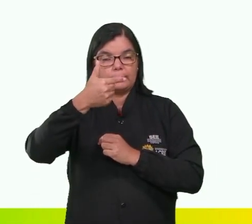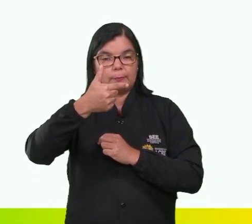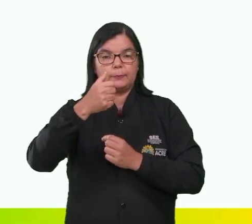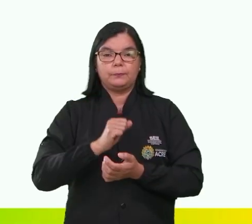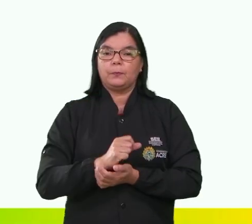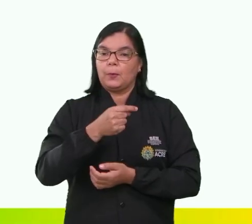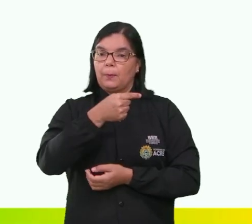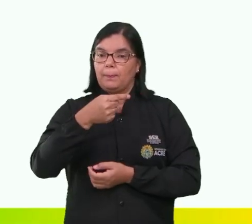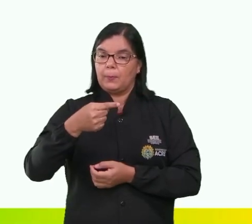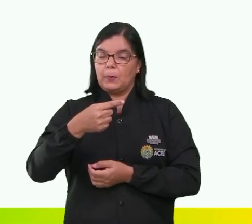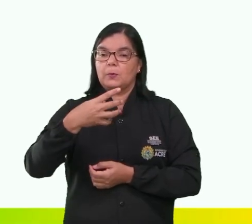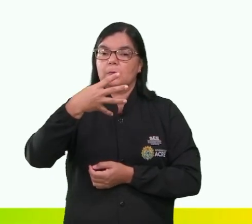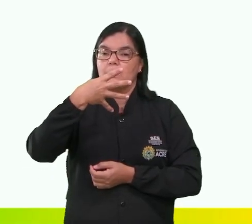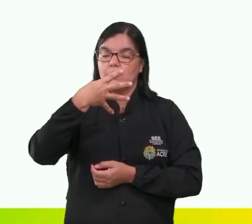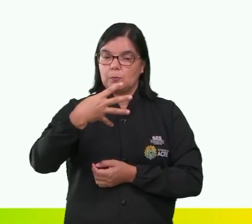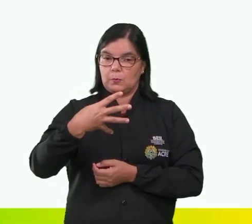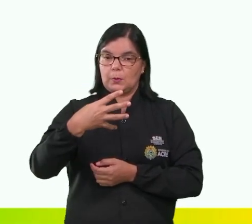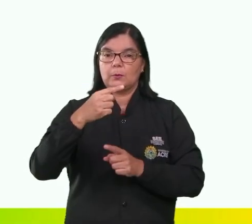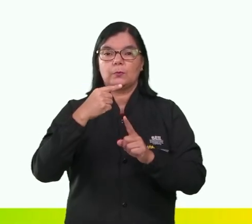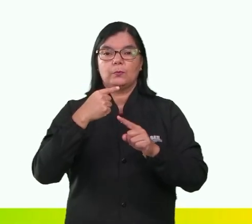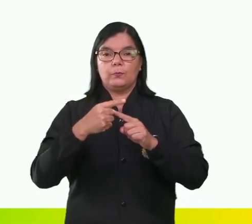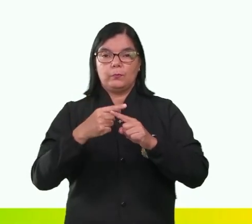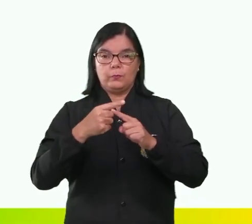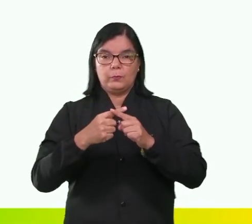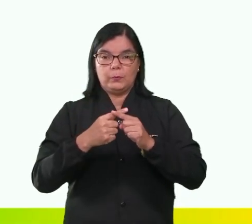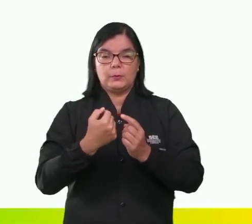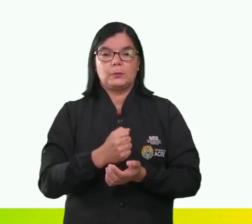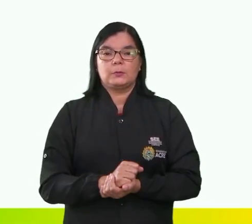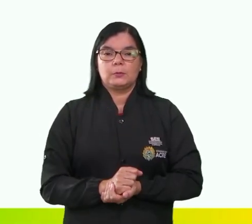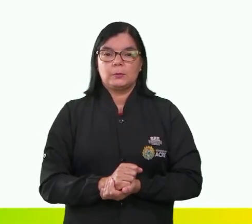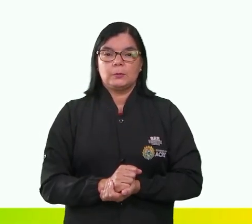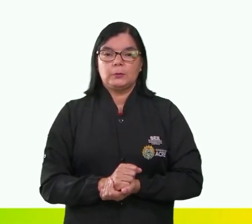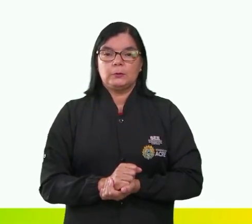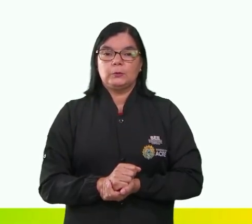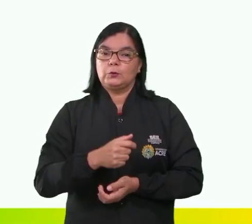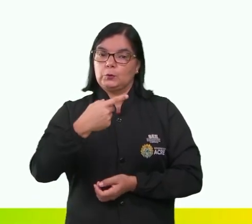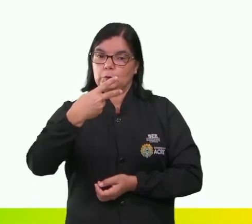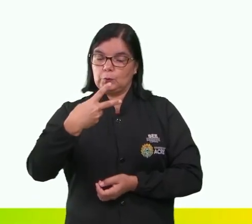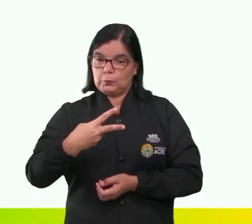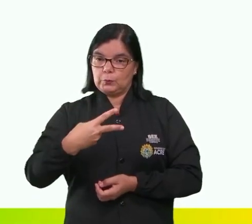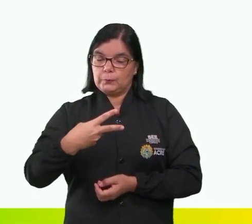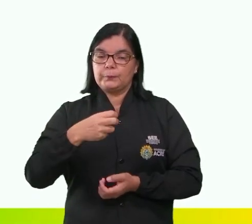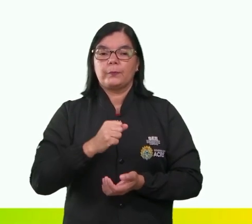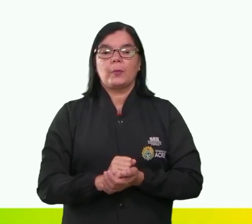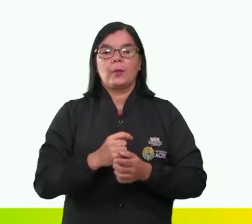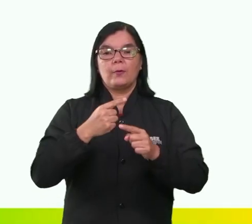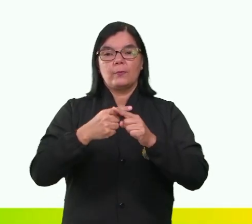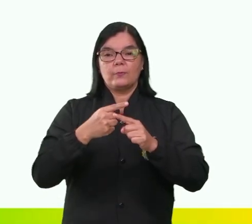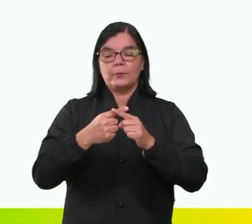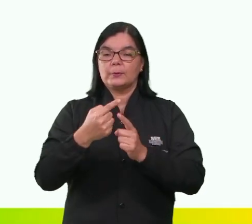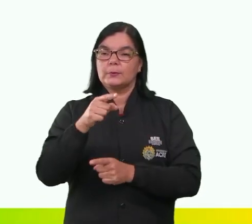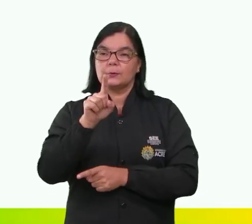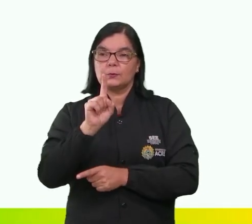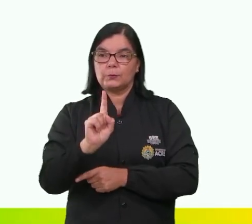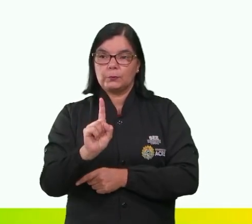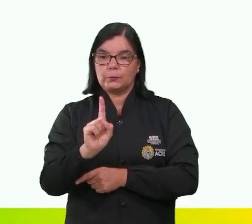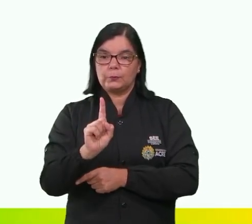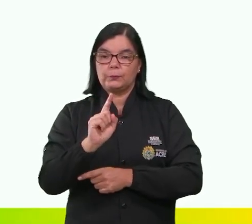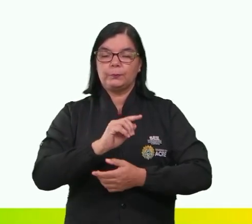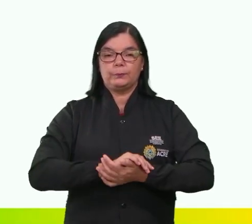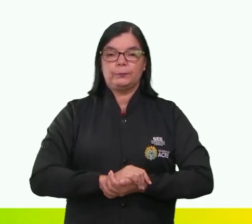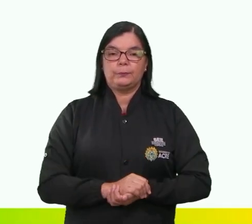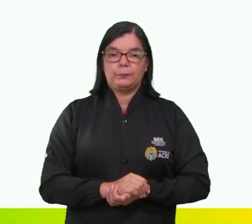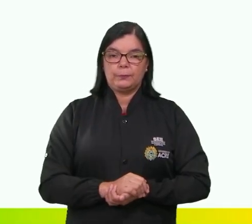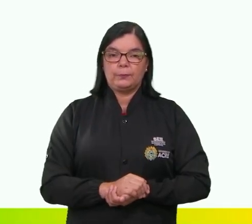quadrado menos 4 vezes o A, que é 2, e o